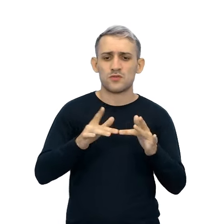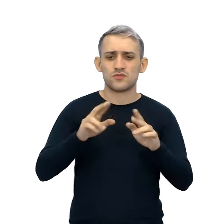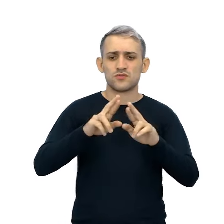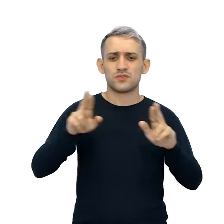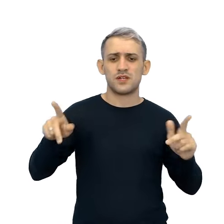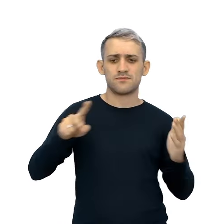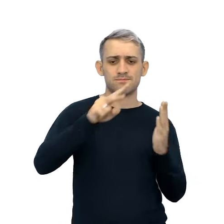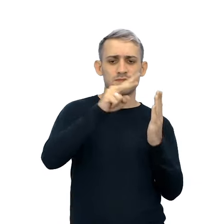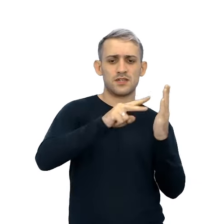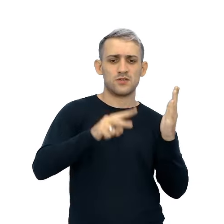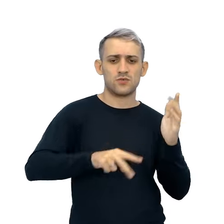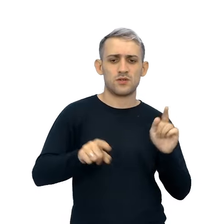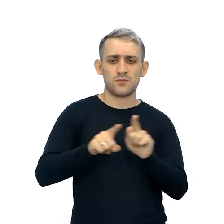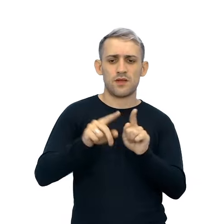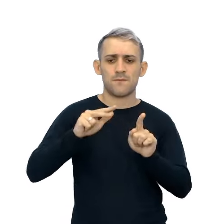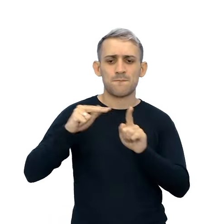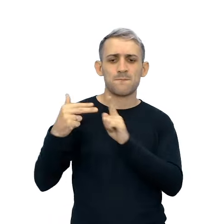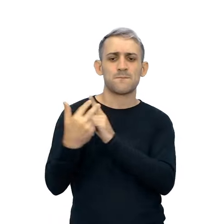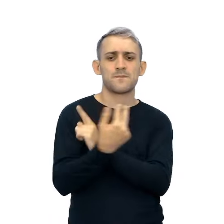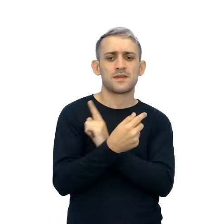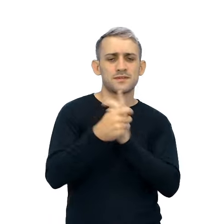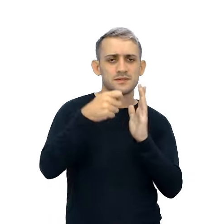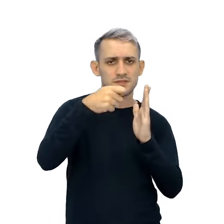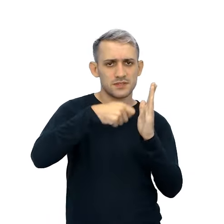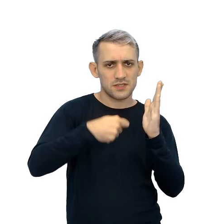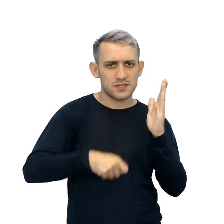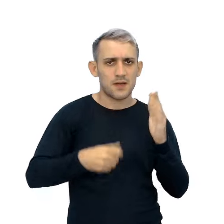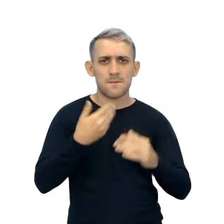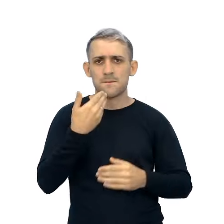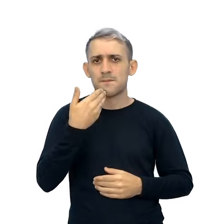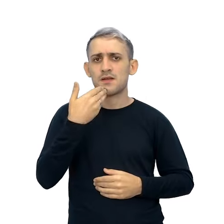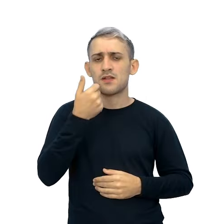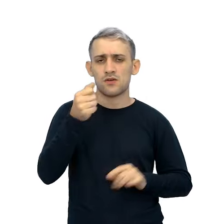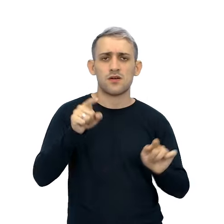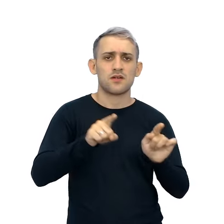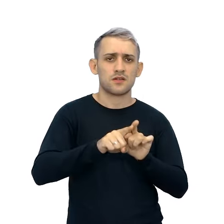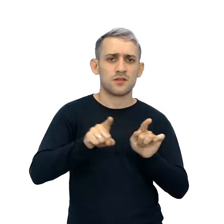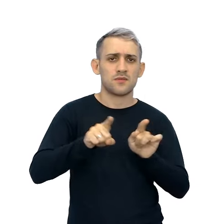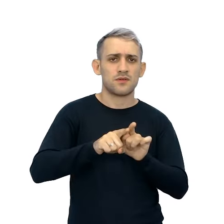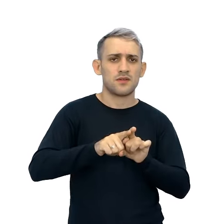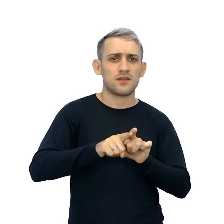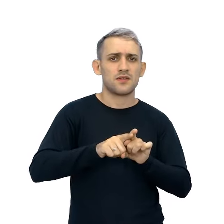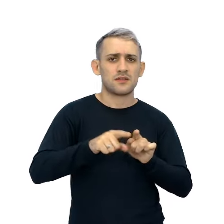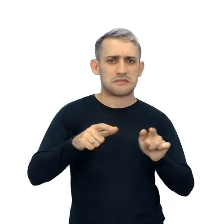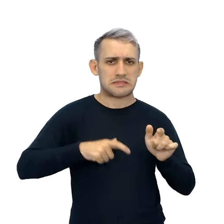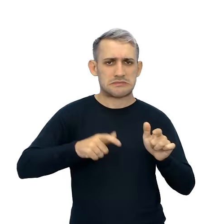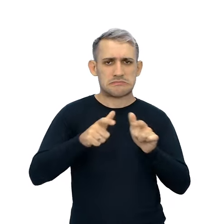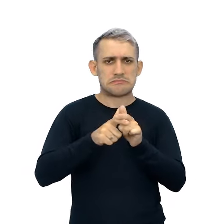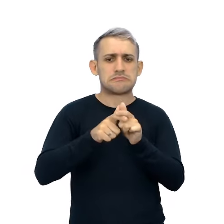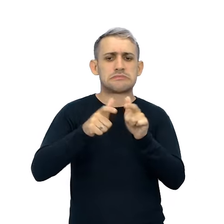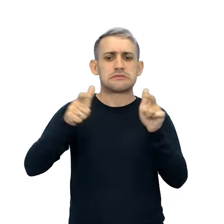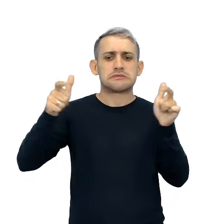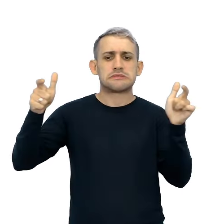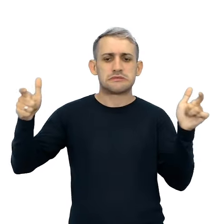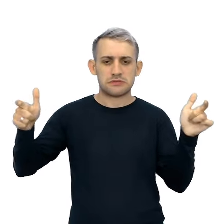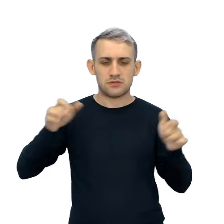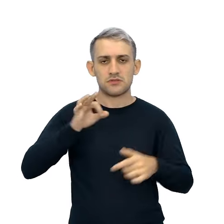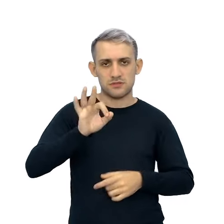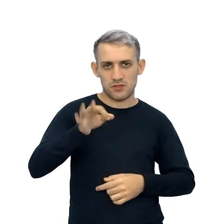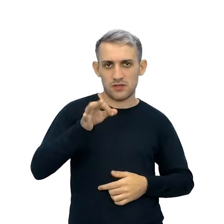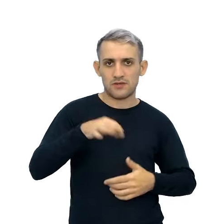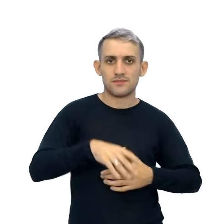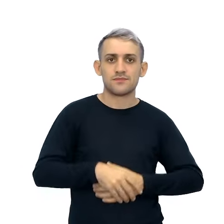leituras, a perspectiva de escrita melhorada, é muito aumentado, né? Ela se amplia